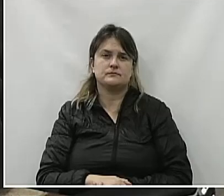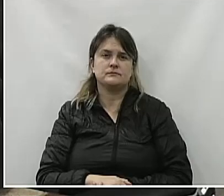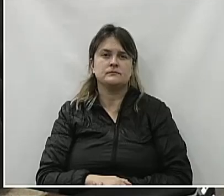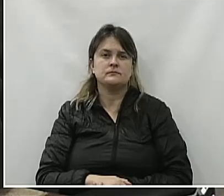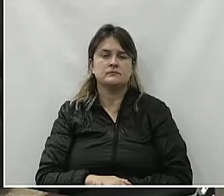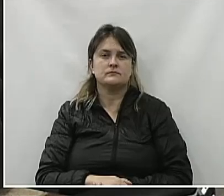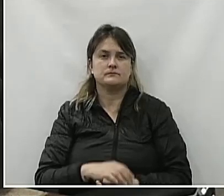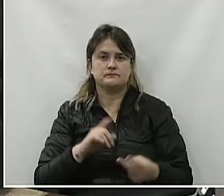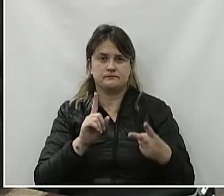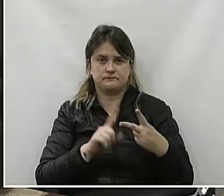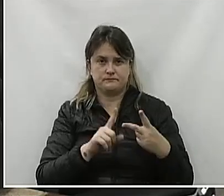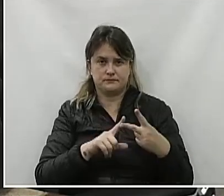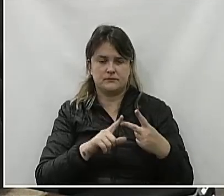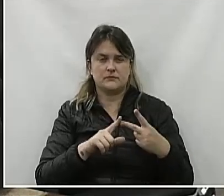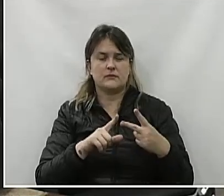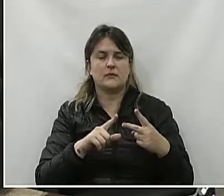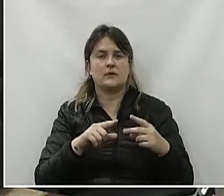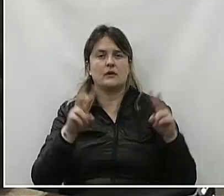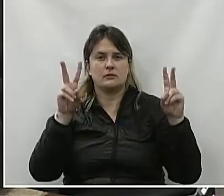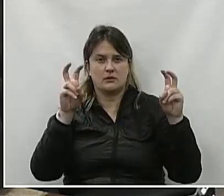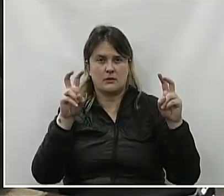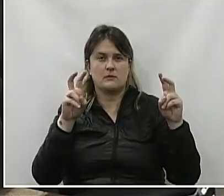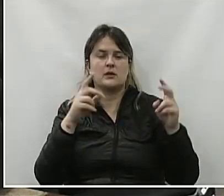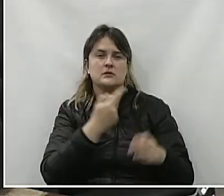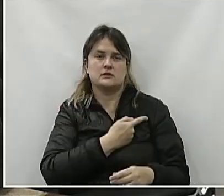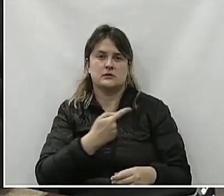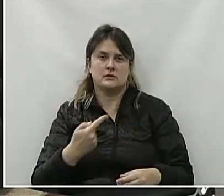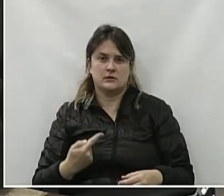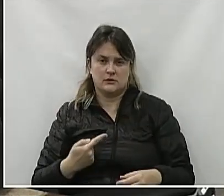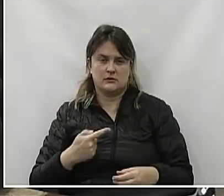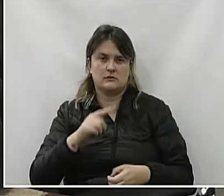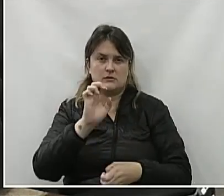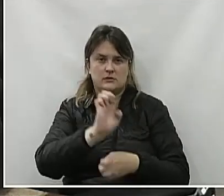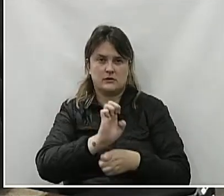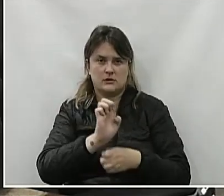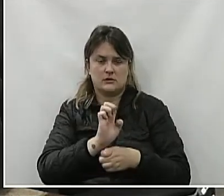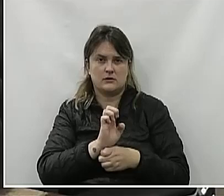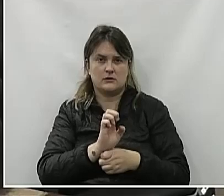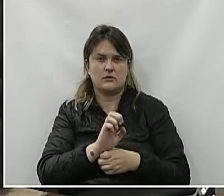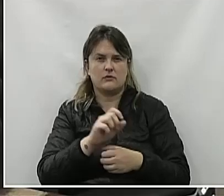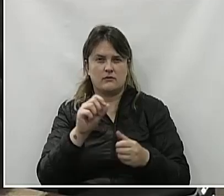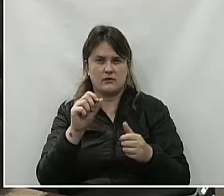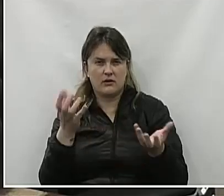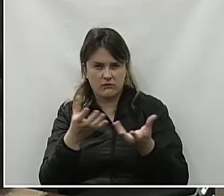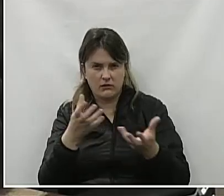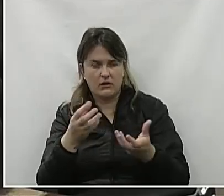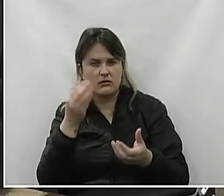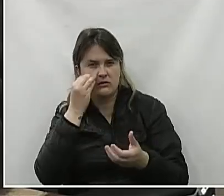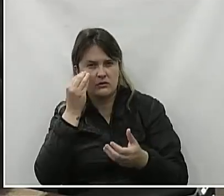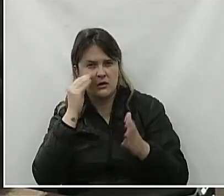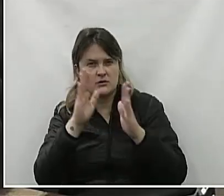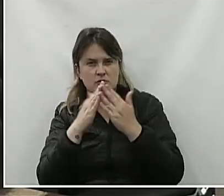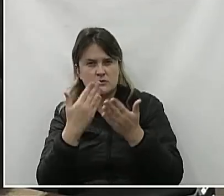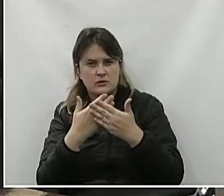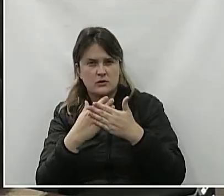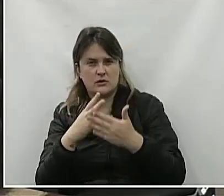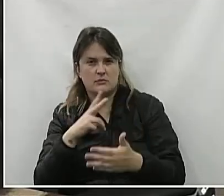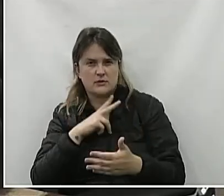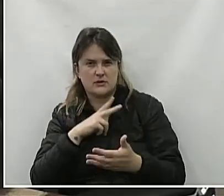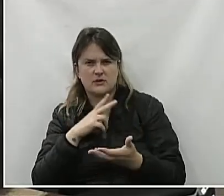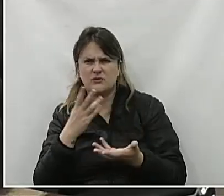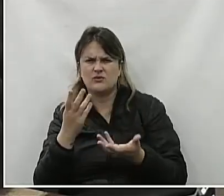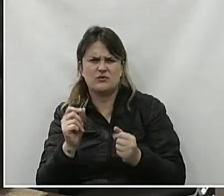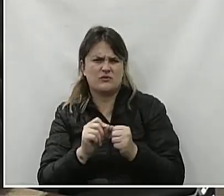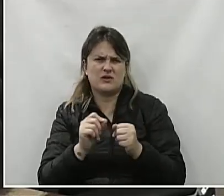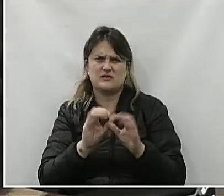parte da privatização do governo estadual É uma vergonha não fazem nada só querem se